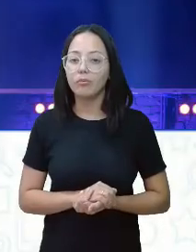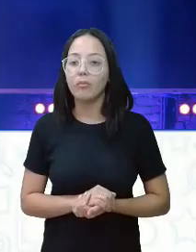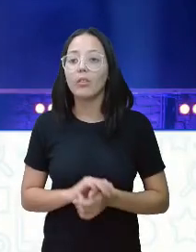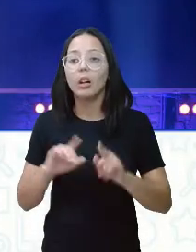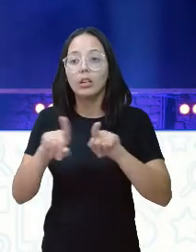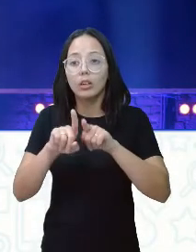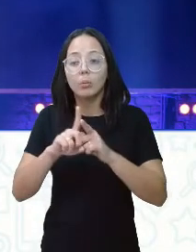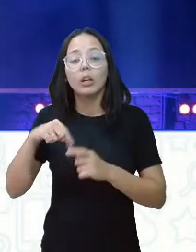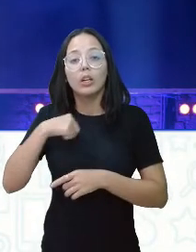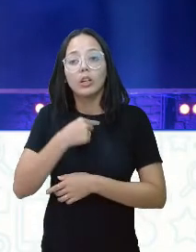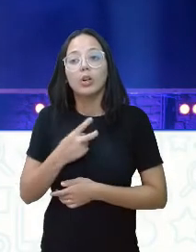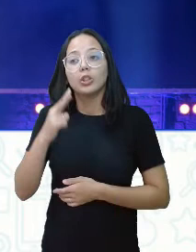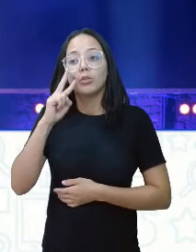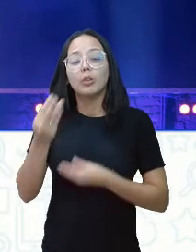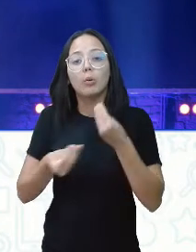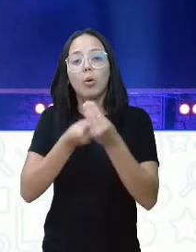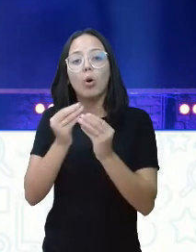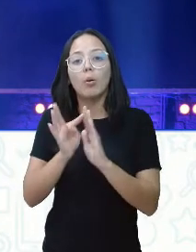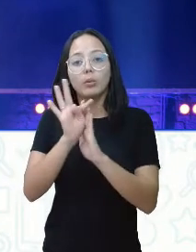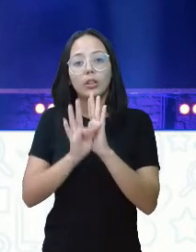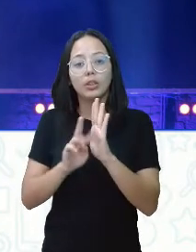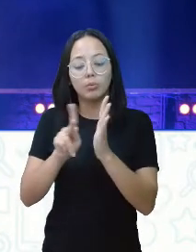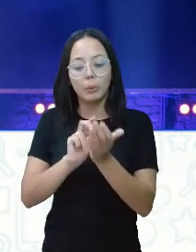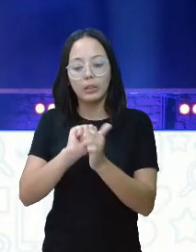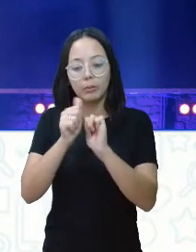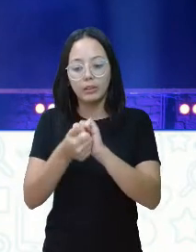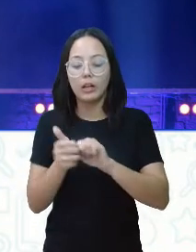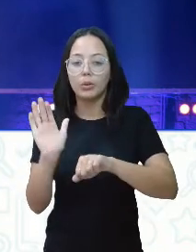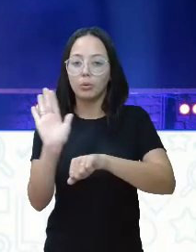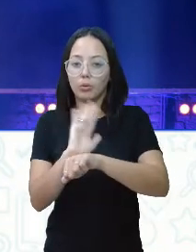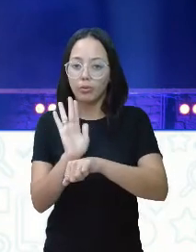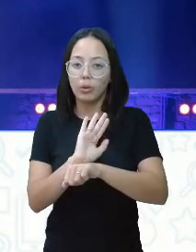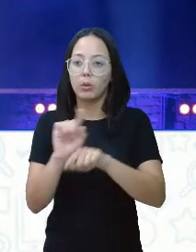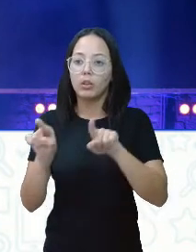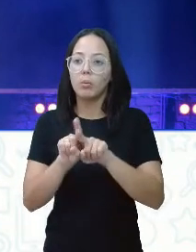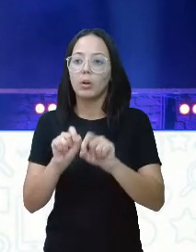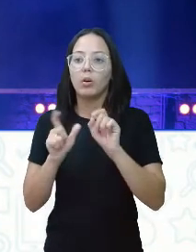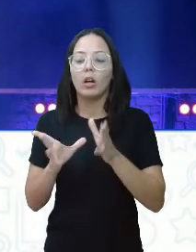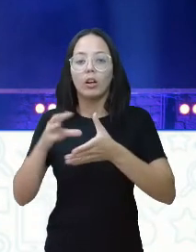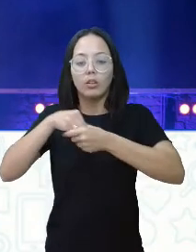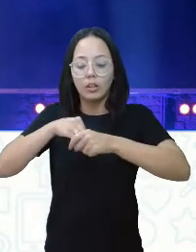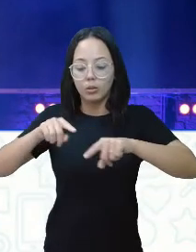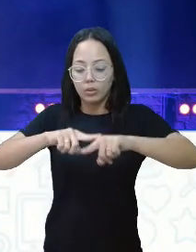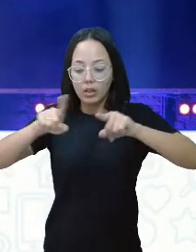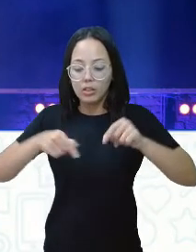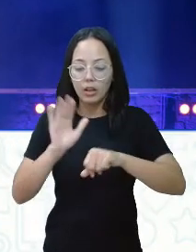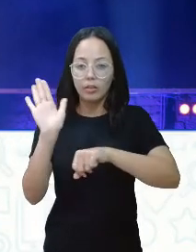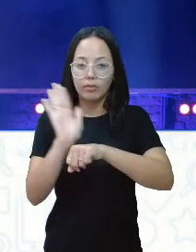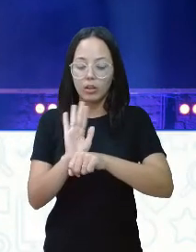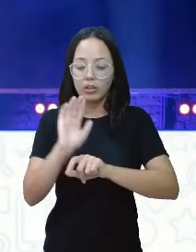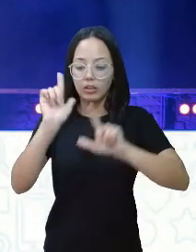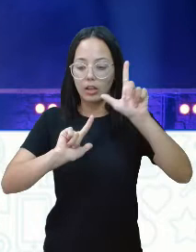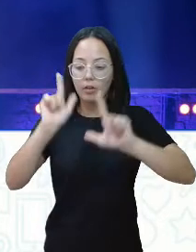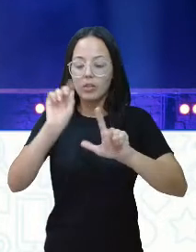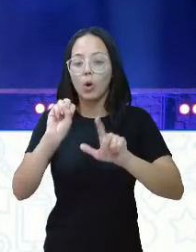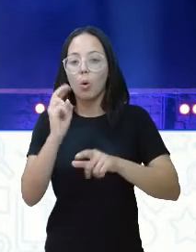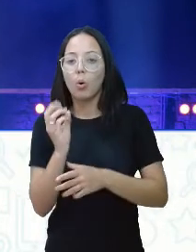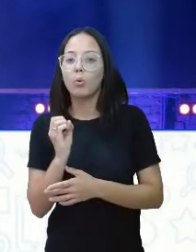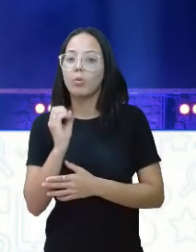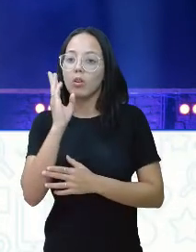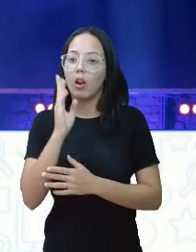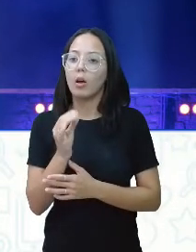forma que vimos como os textos podem ser adaptados para os filmes que circulam nas salas de cinema, né? Televisão ou celular, como o Auto